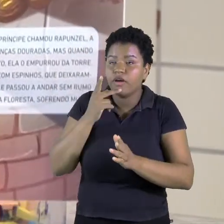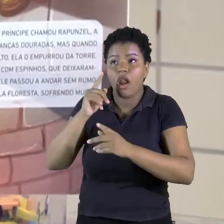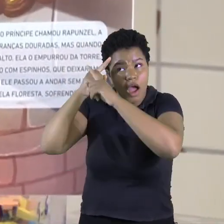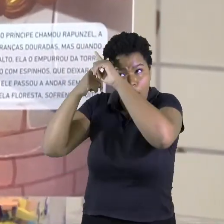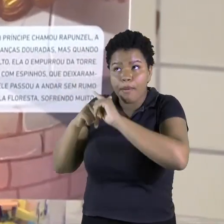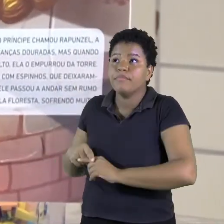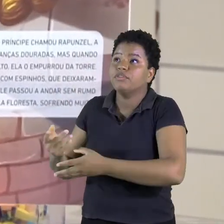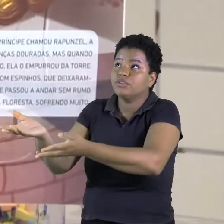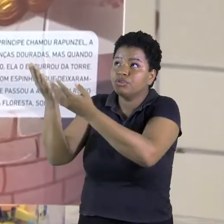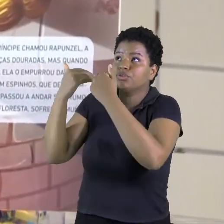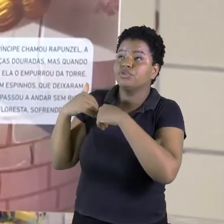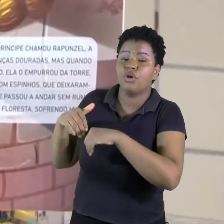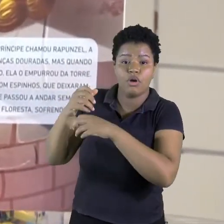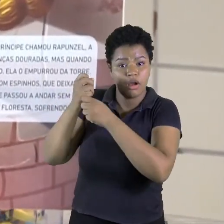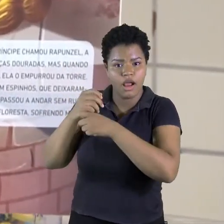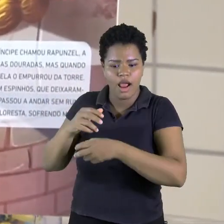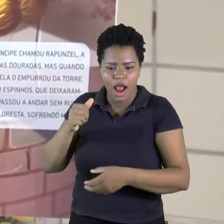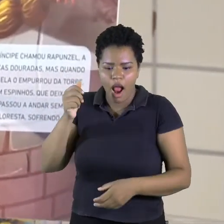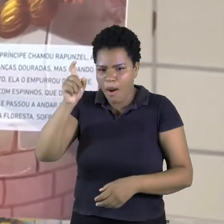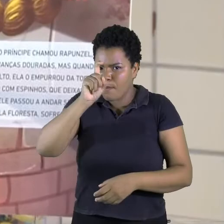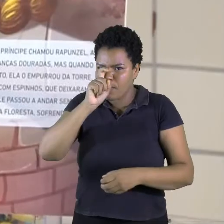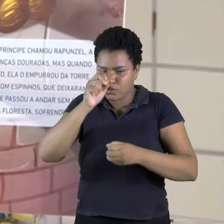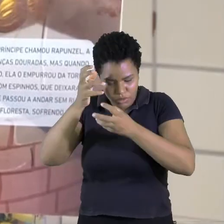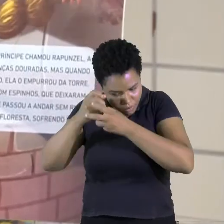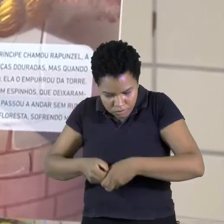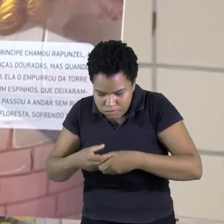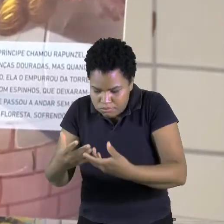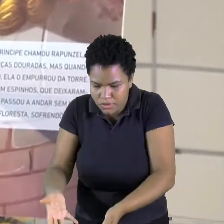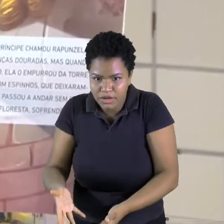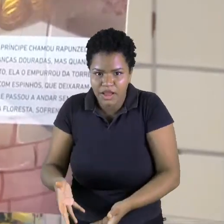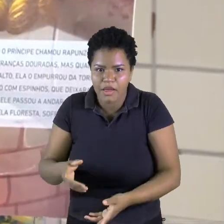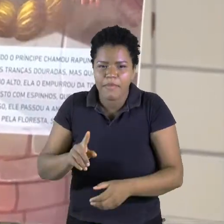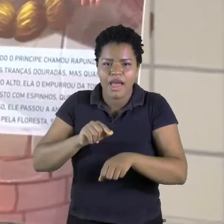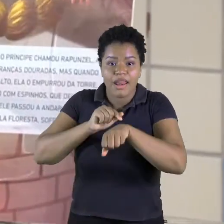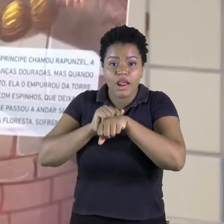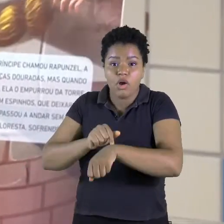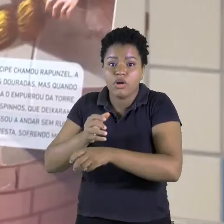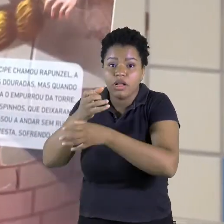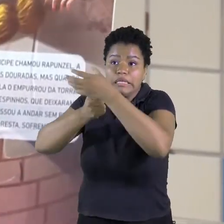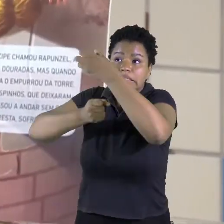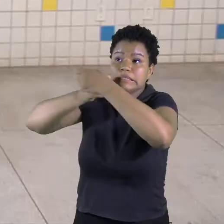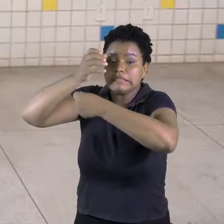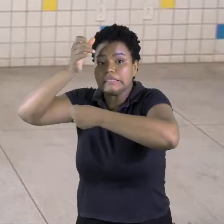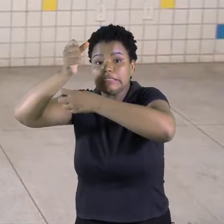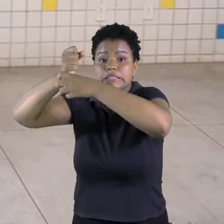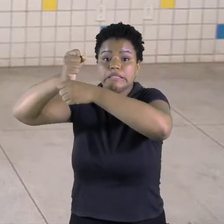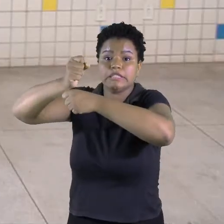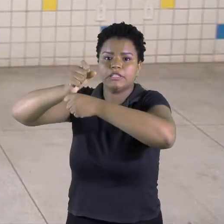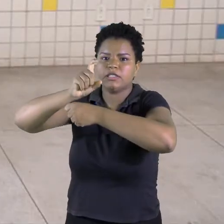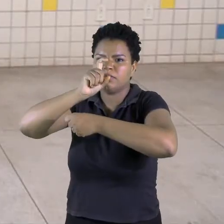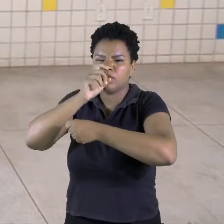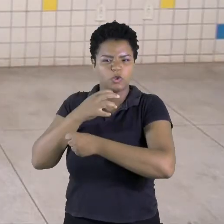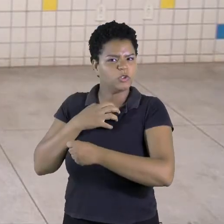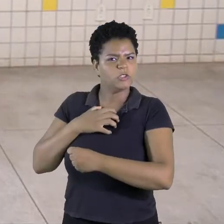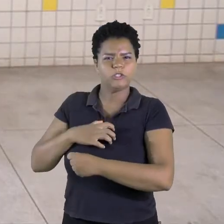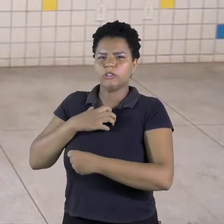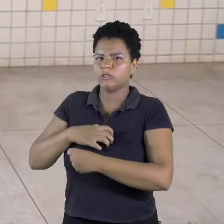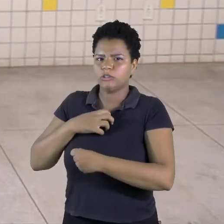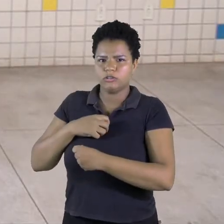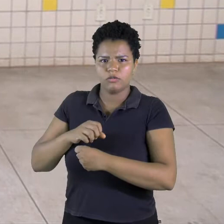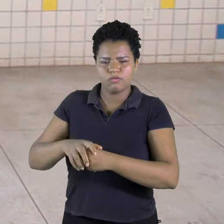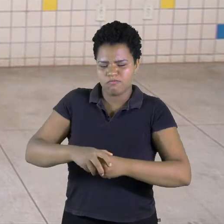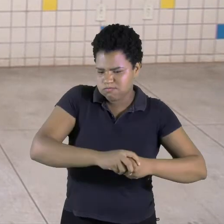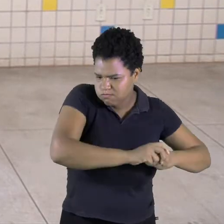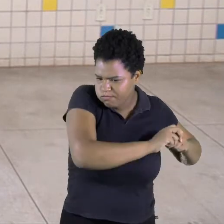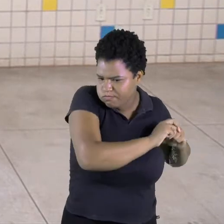mel, ela jogou a trança. Só que quando ele estava chegando perto, a bruxa, com tanta raiva,